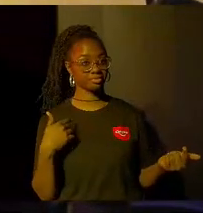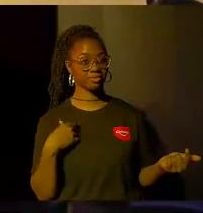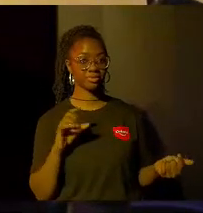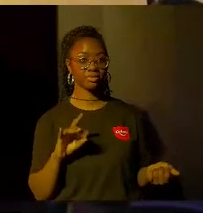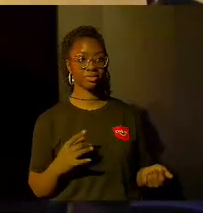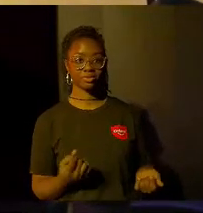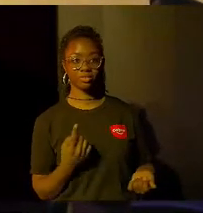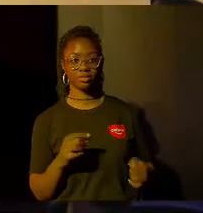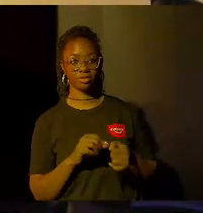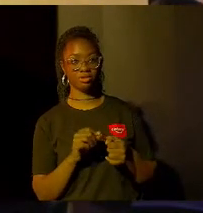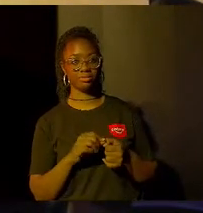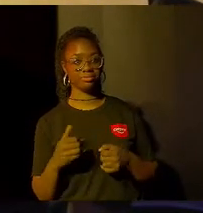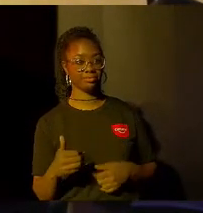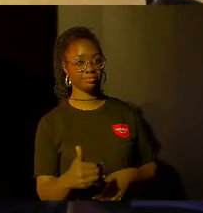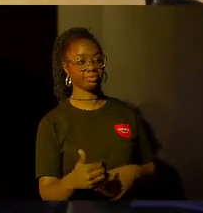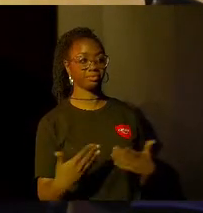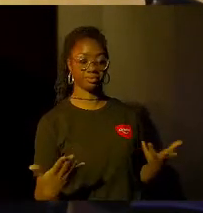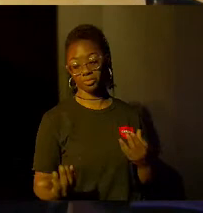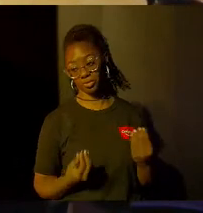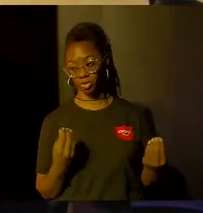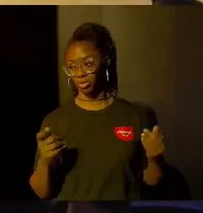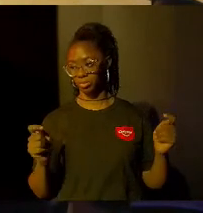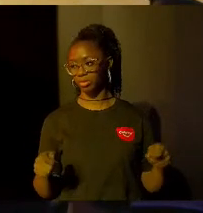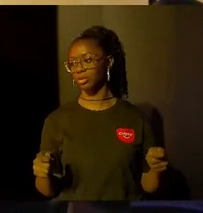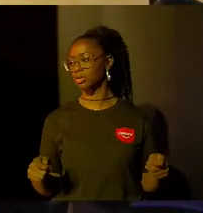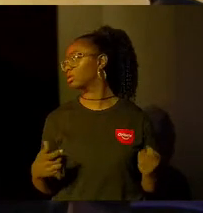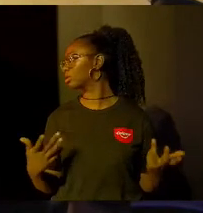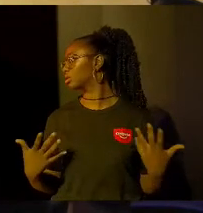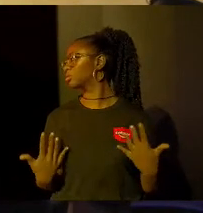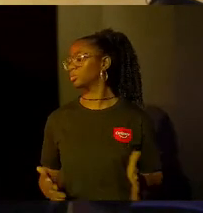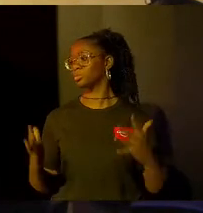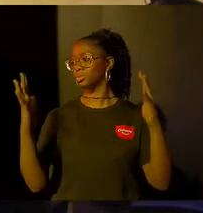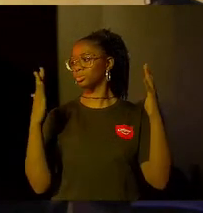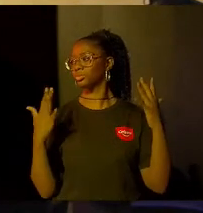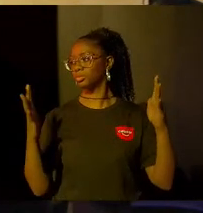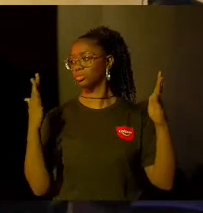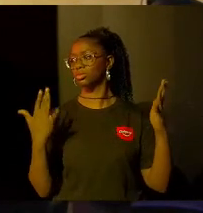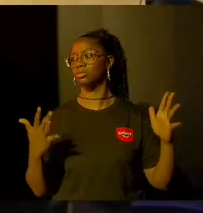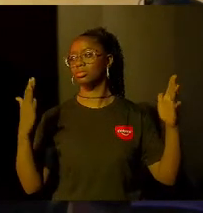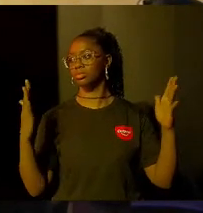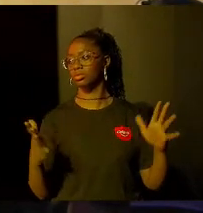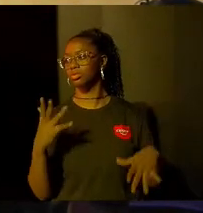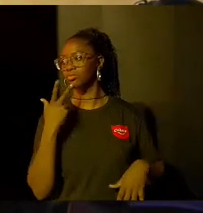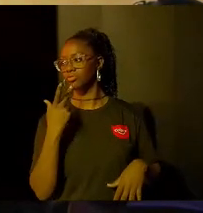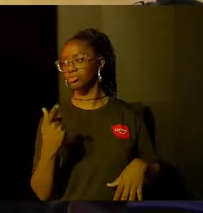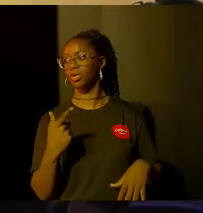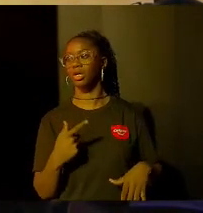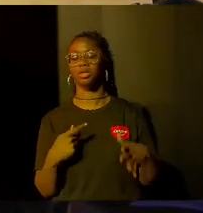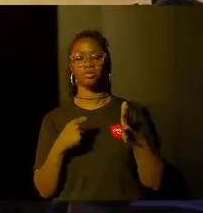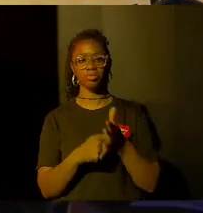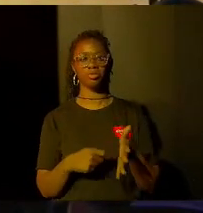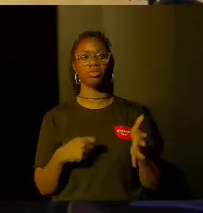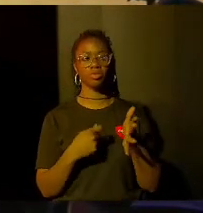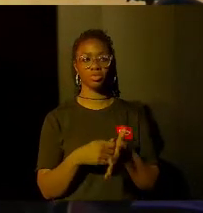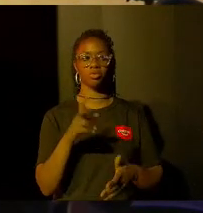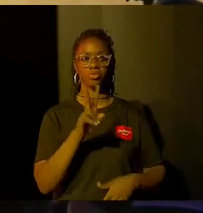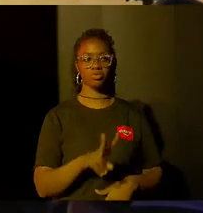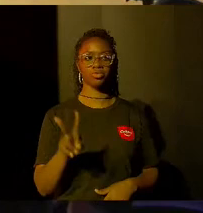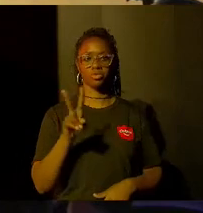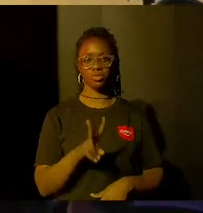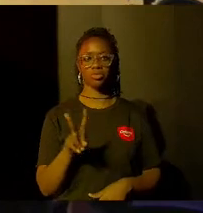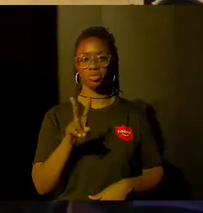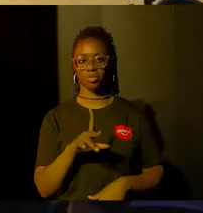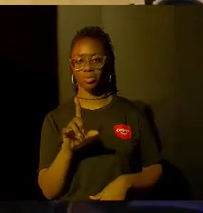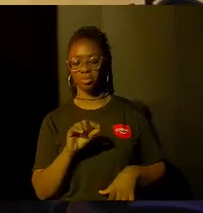isso aqui vai vamos ver o que dá plateia vibra quando eu falo das tentativas do vestibular as chances da entrada